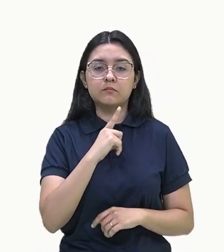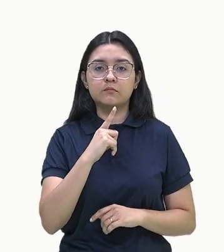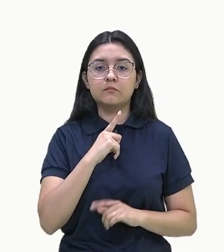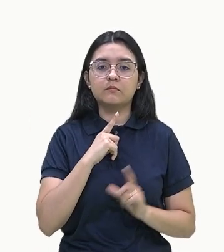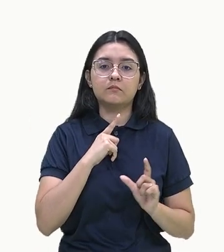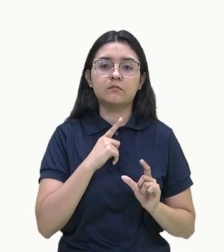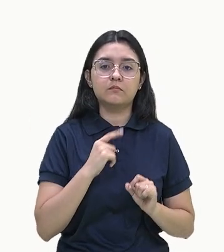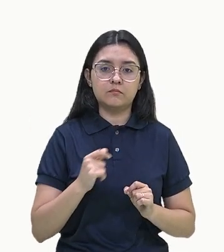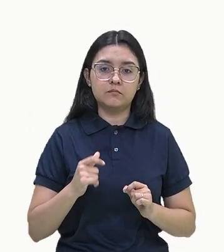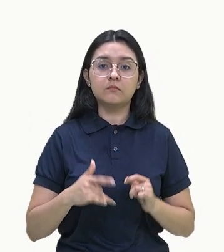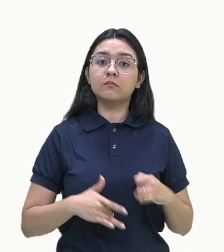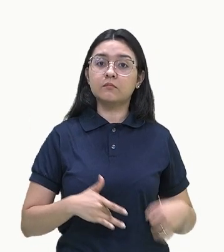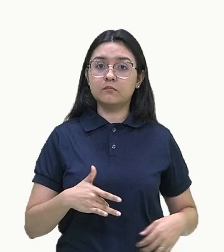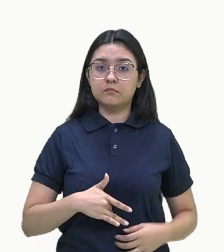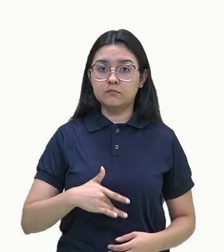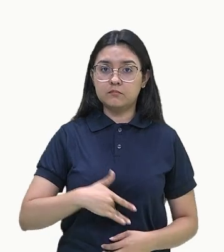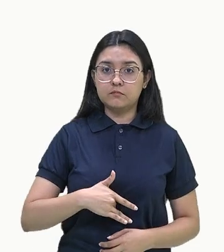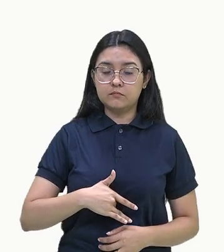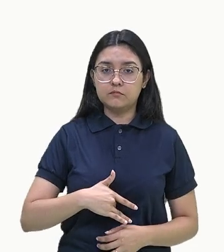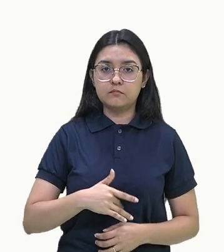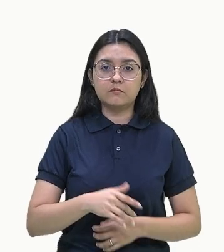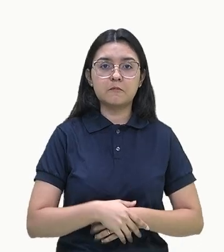intestino delgado